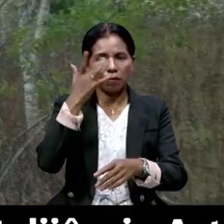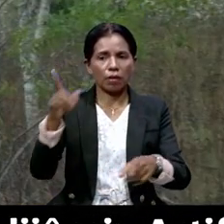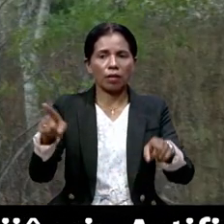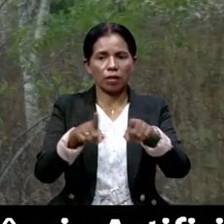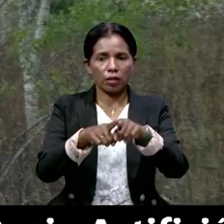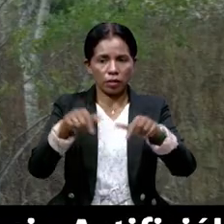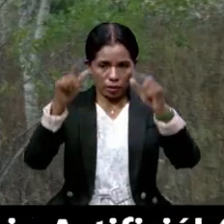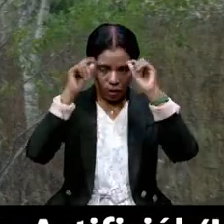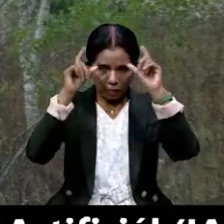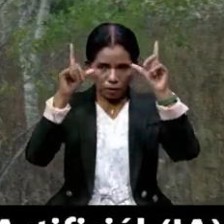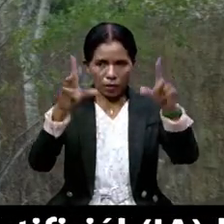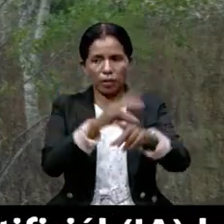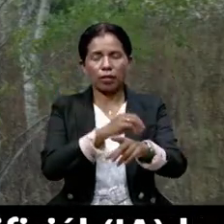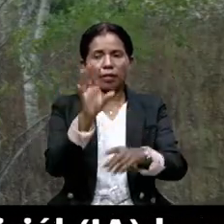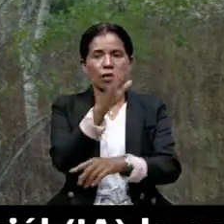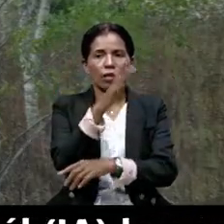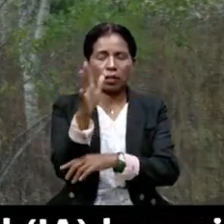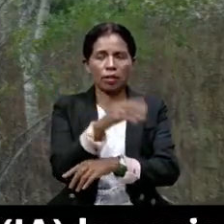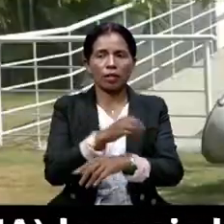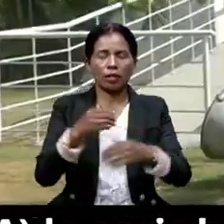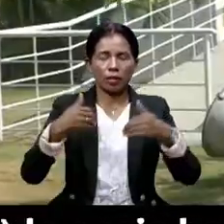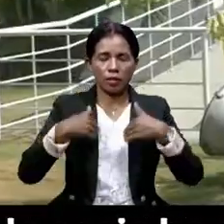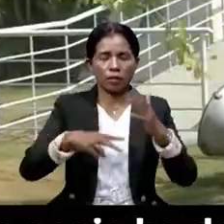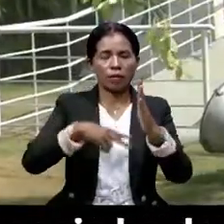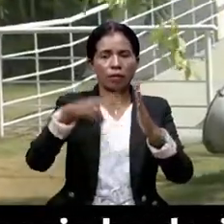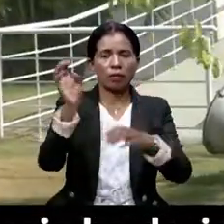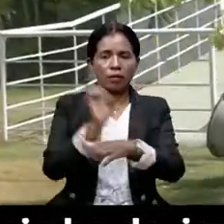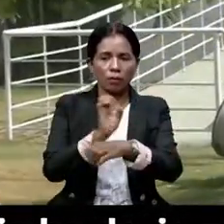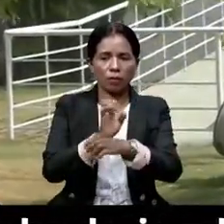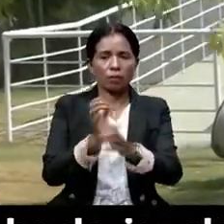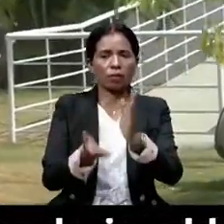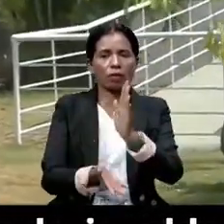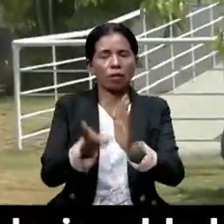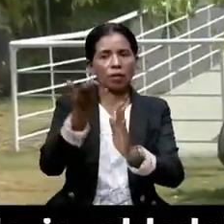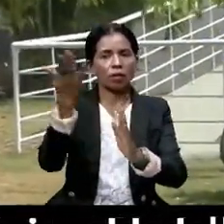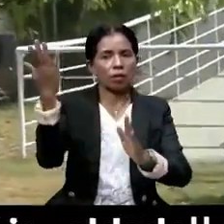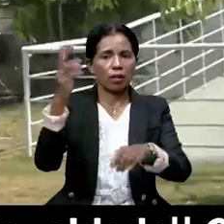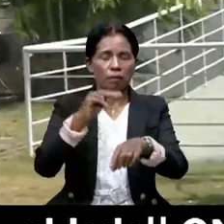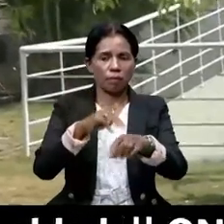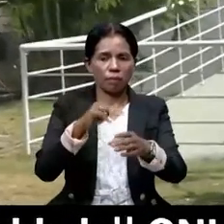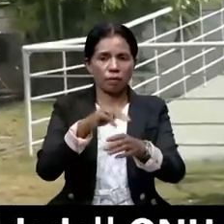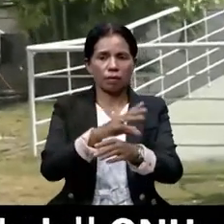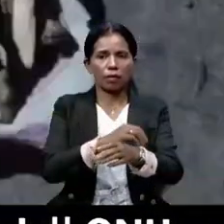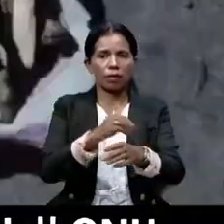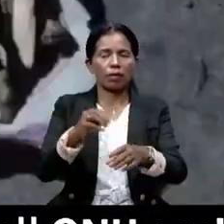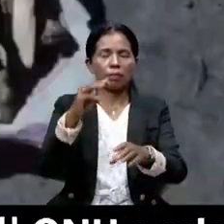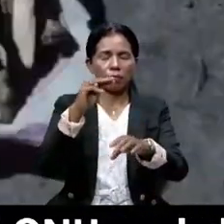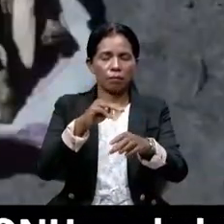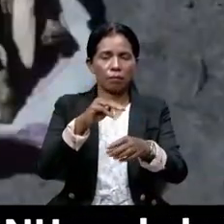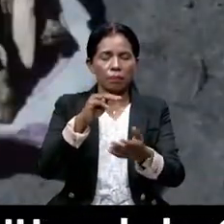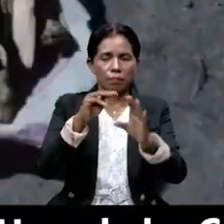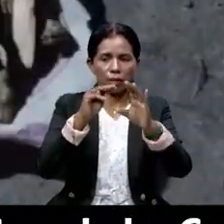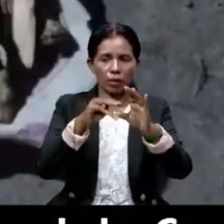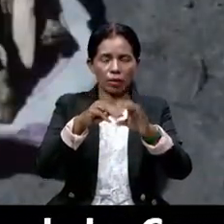nativo timor-lestenian, no ai Cameli mos, iha valor econômico nebe as, iha mercado railaran no mos mercado internacional. Tambane,